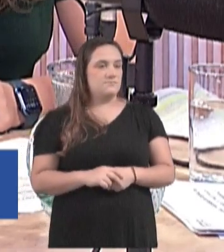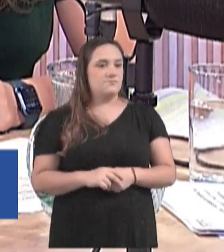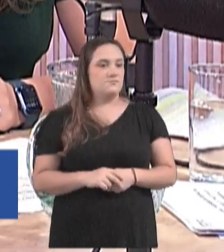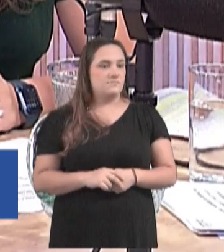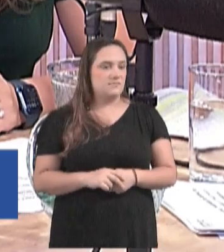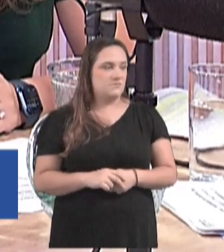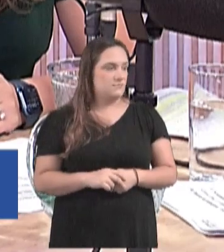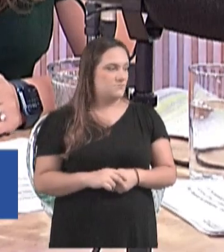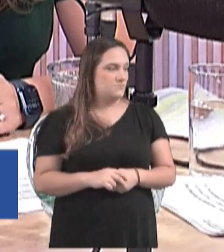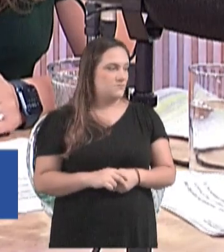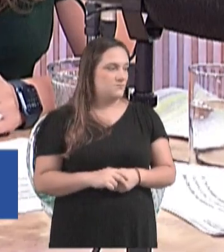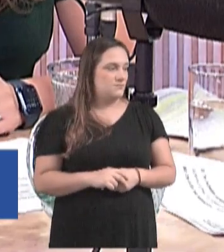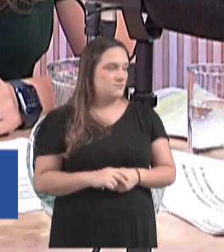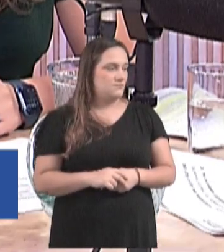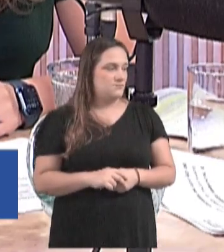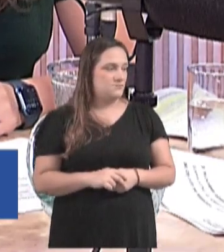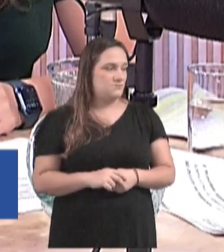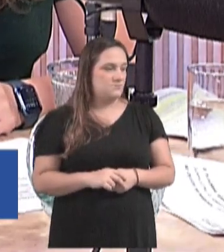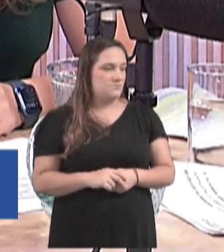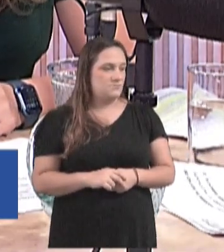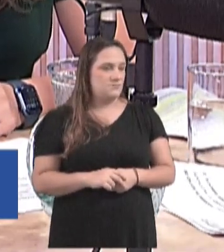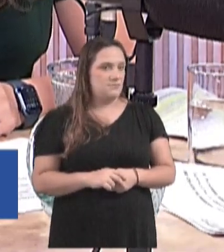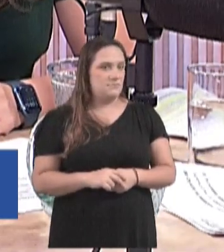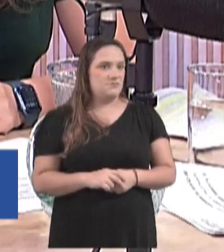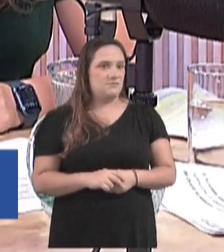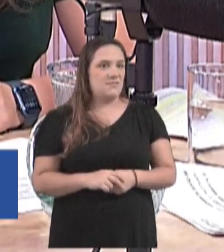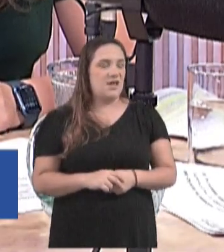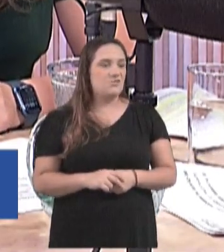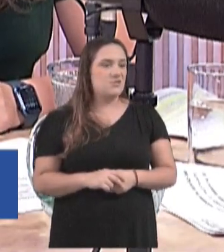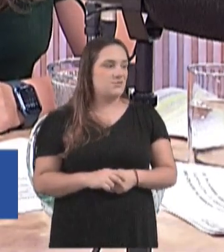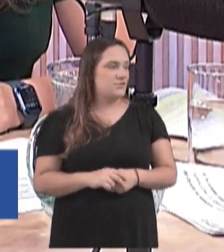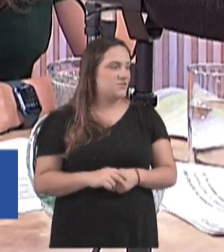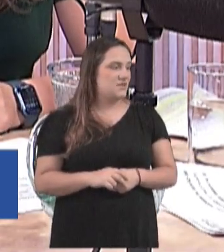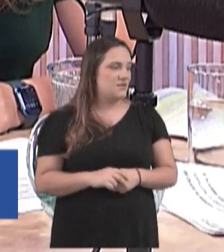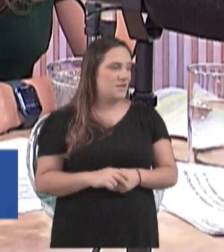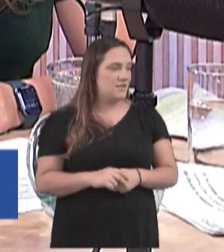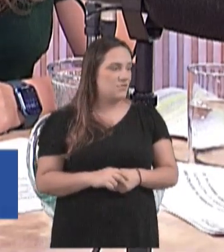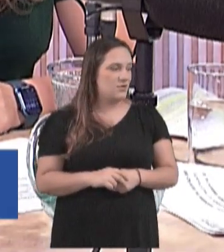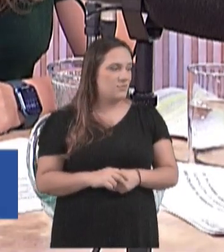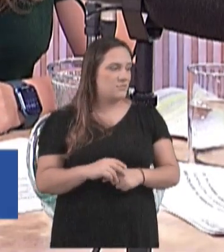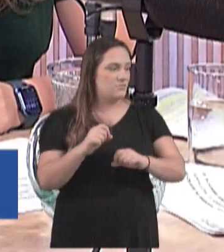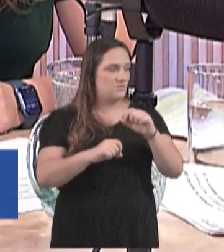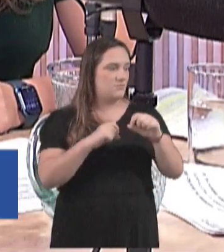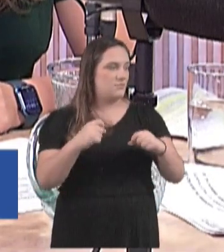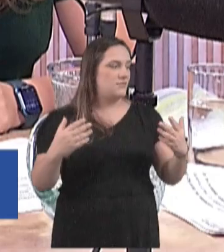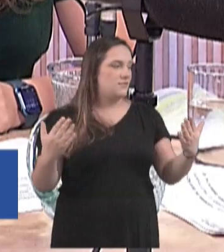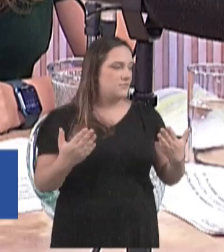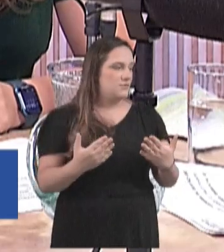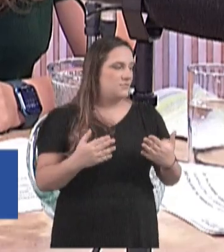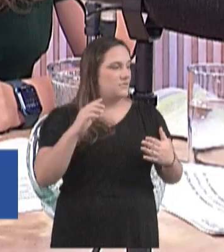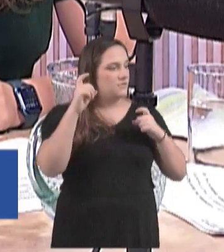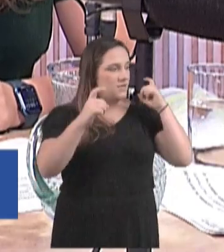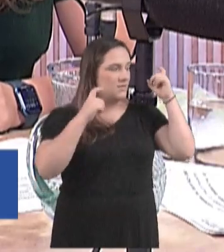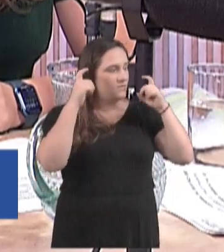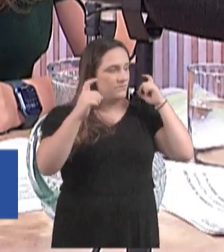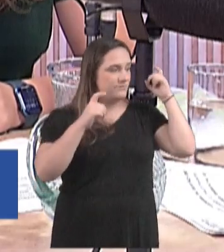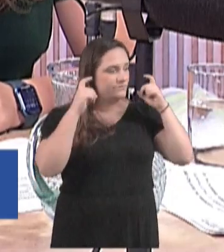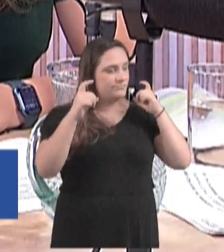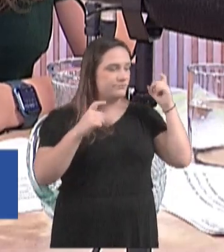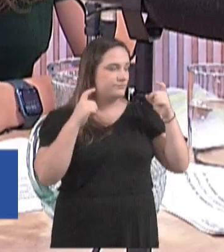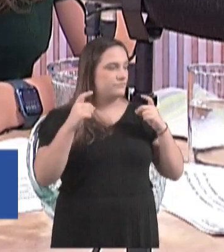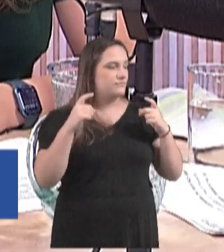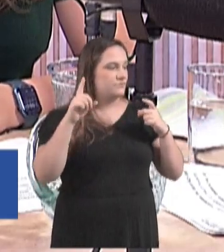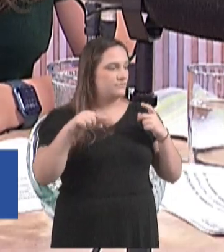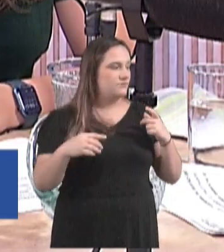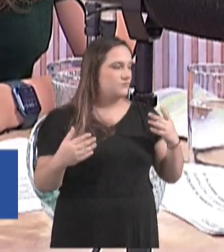nossa alimentação, a gente vai morrer sem água. Então, esse é um ponto. Mas um ponto também muito preocupante, que a água é essencial para